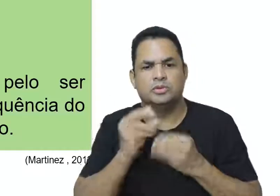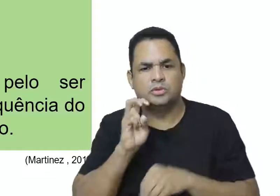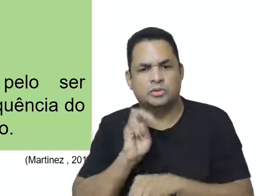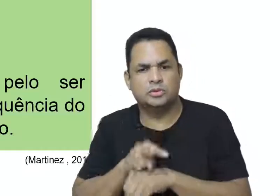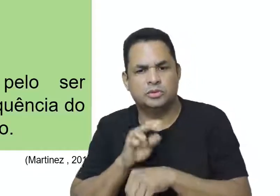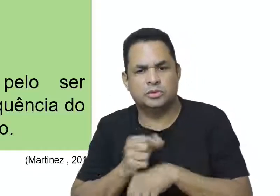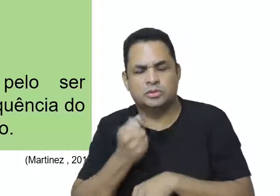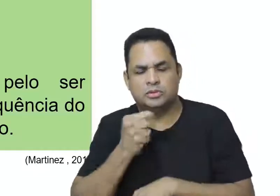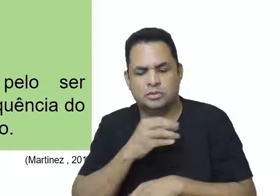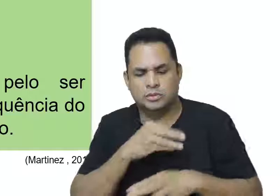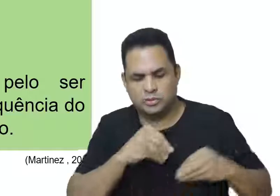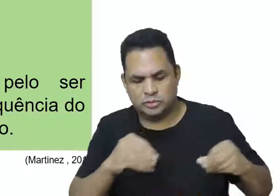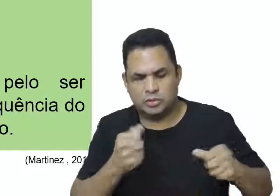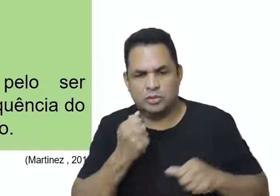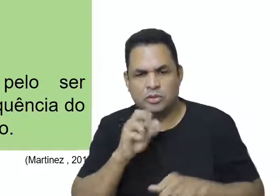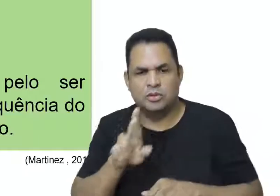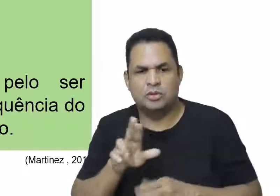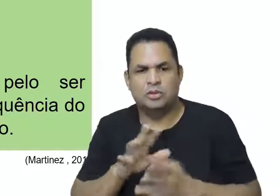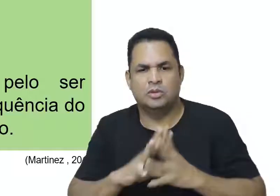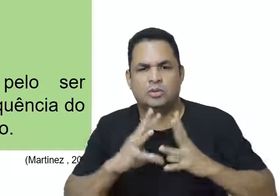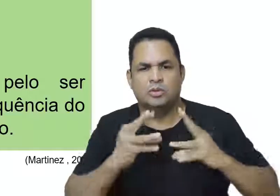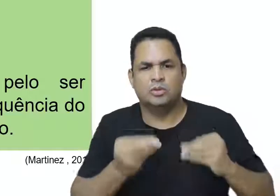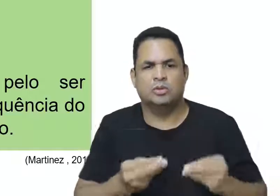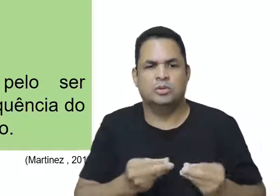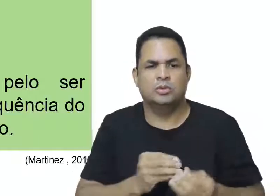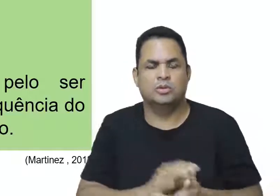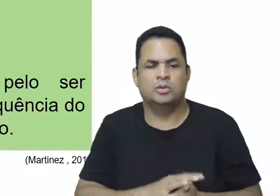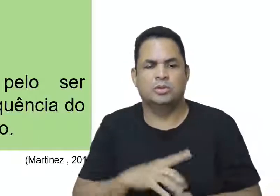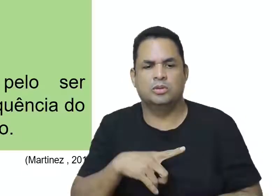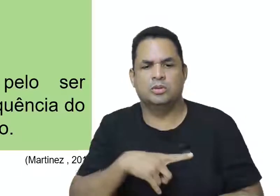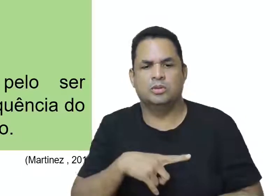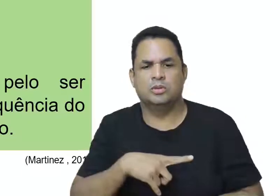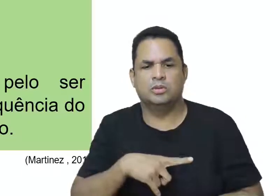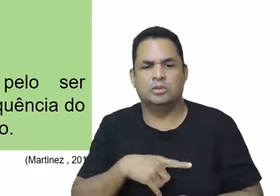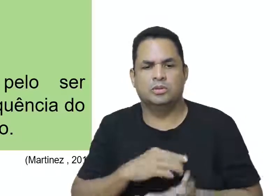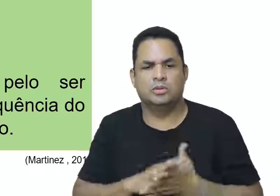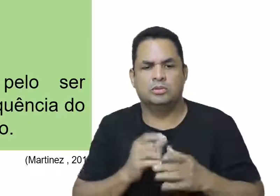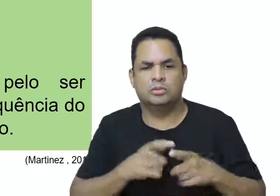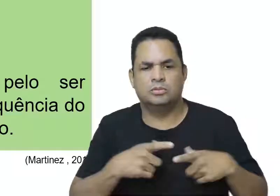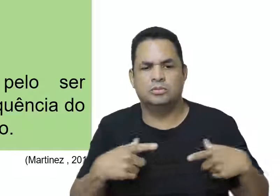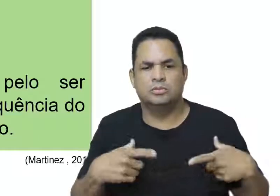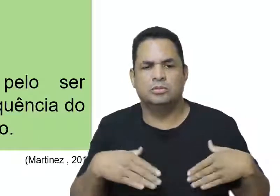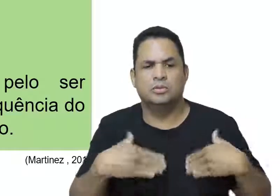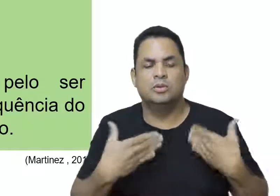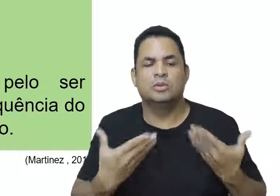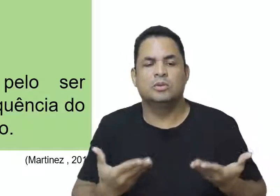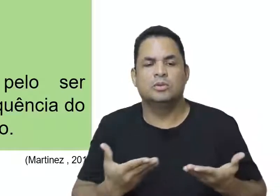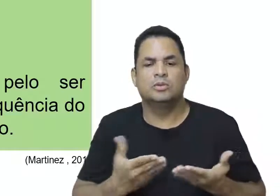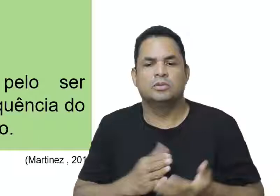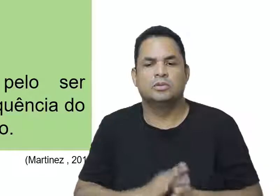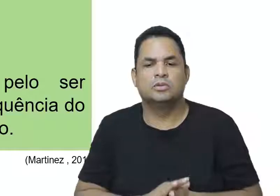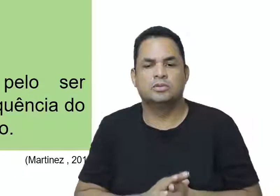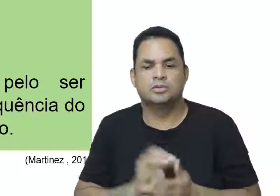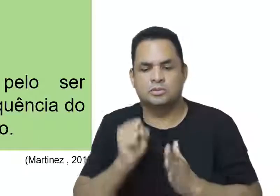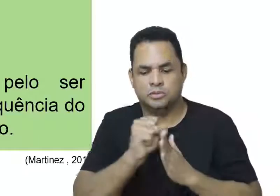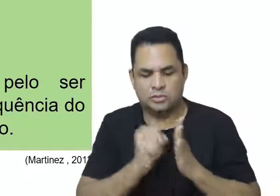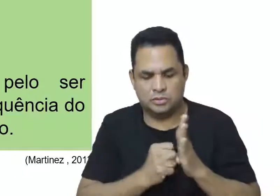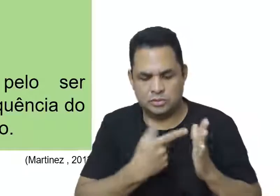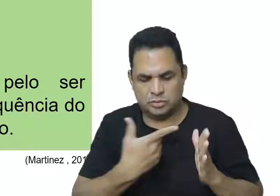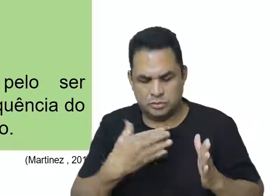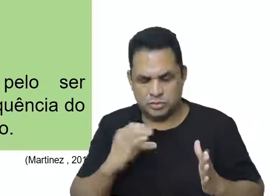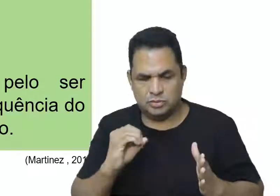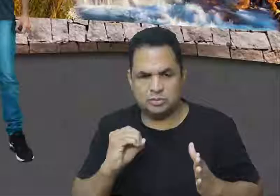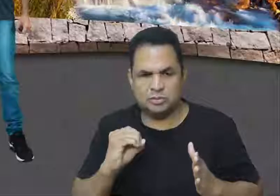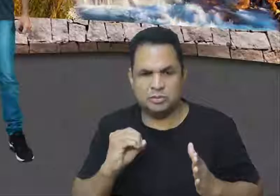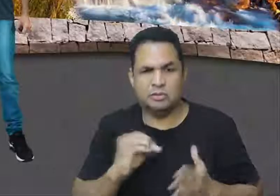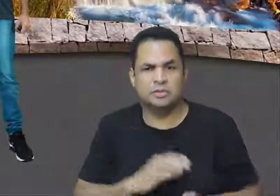no ar. Portanto, tudo isso aumentou quando? Neste século XX, nós estamos